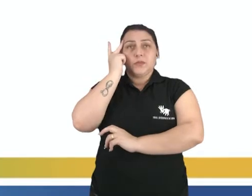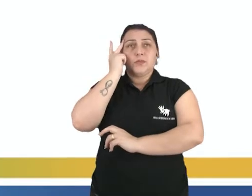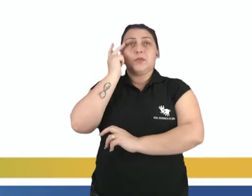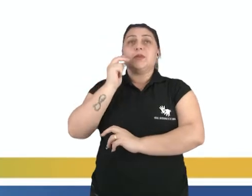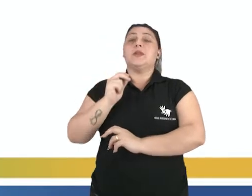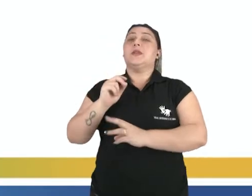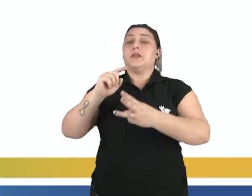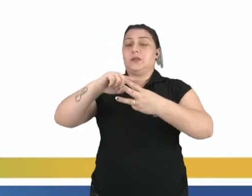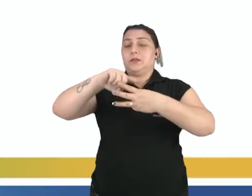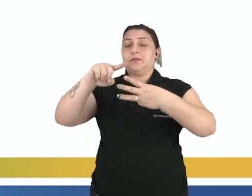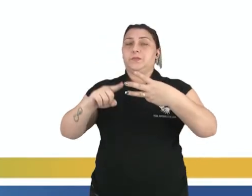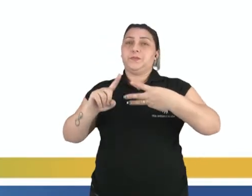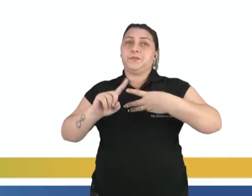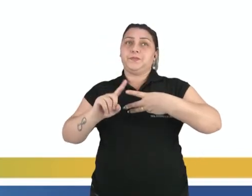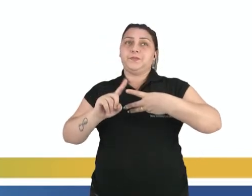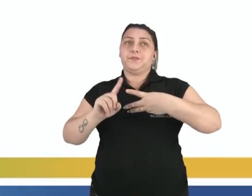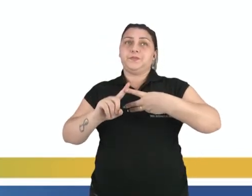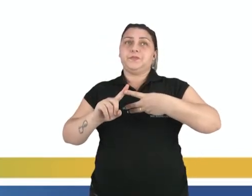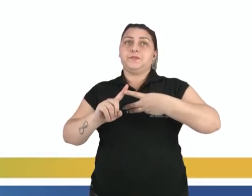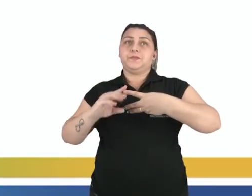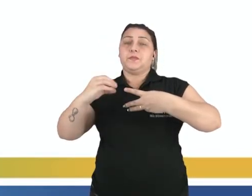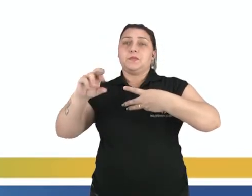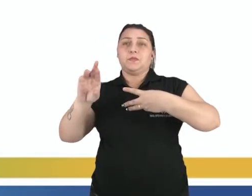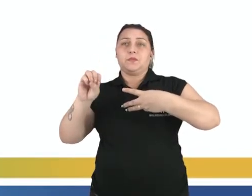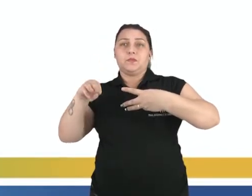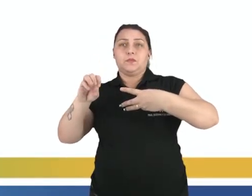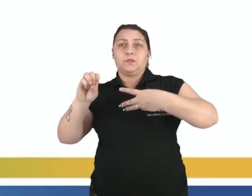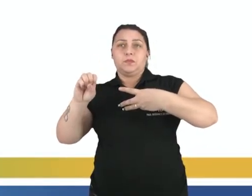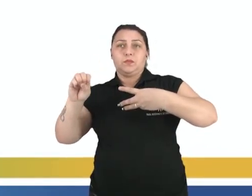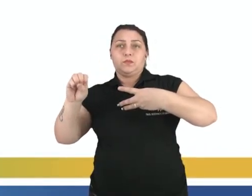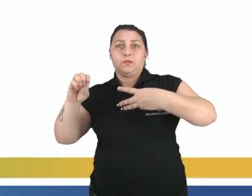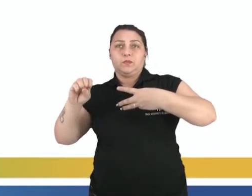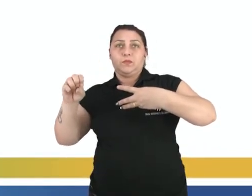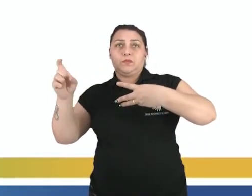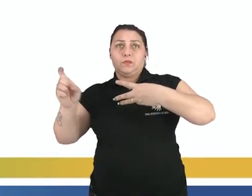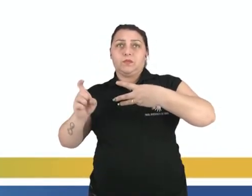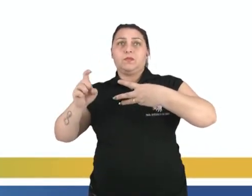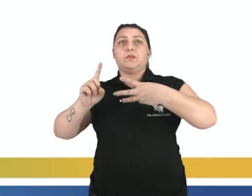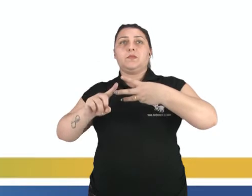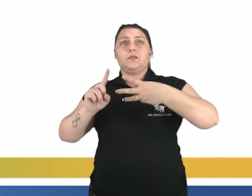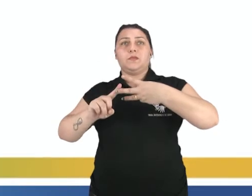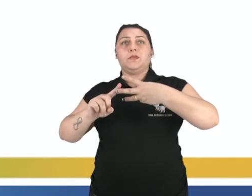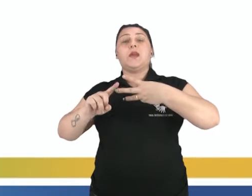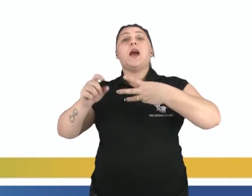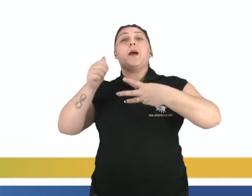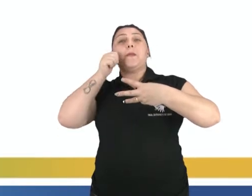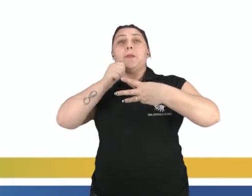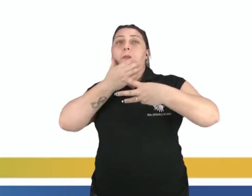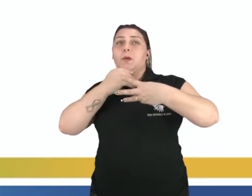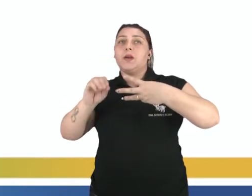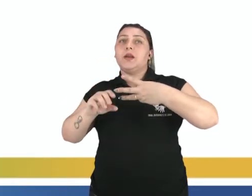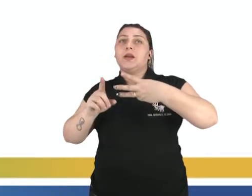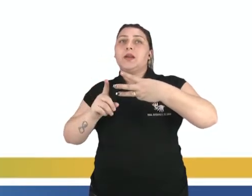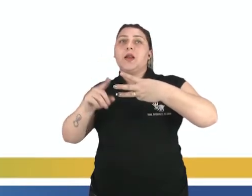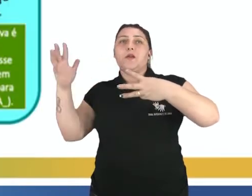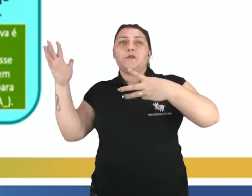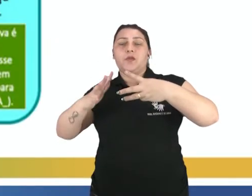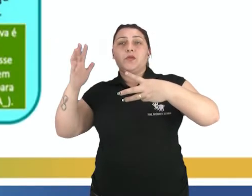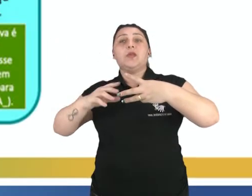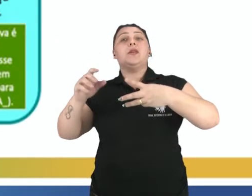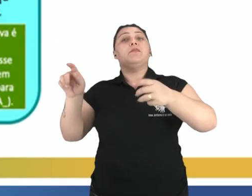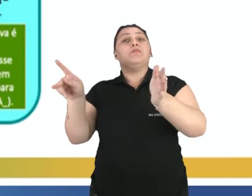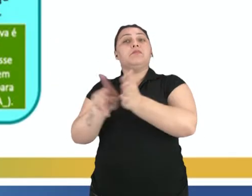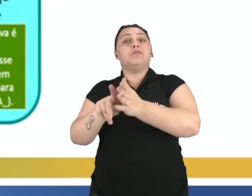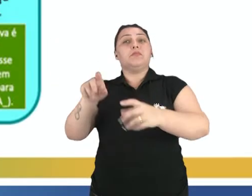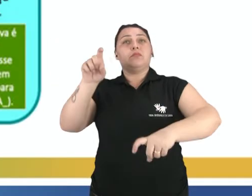se dividir em 3 tipos: a herança ligada ao cromossomo X, a herança restrita ao sexo e a herança influenciada pelo